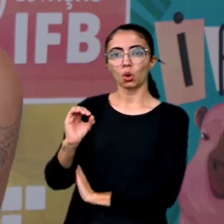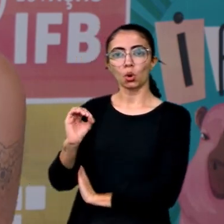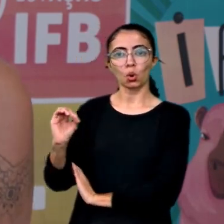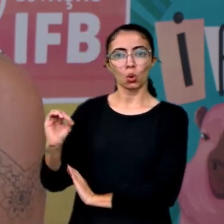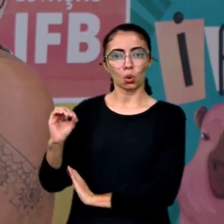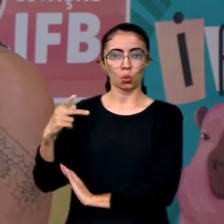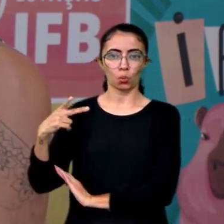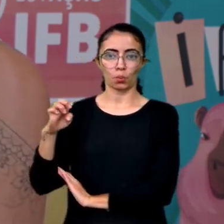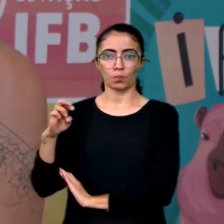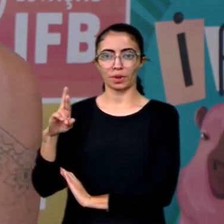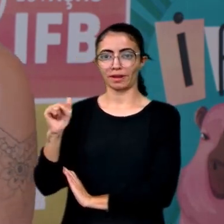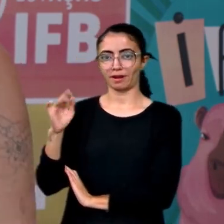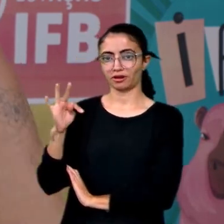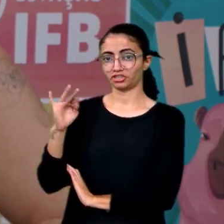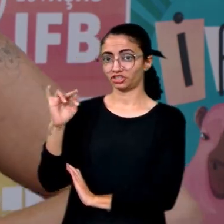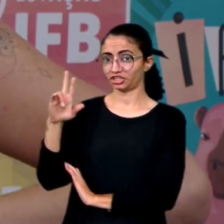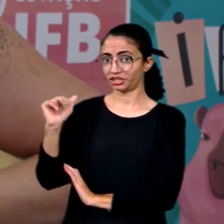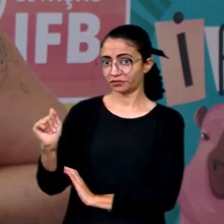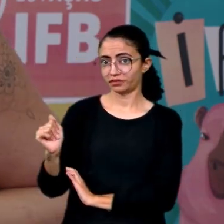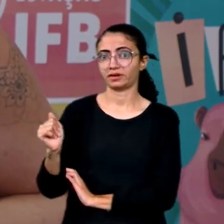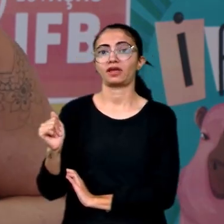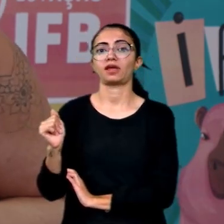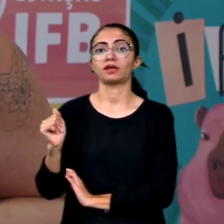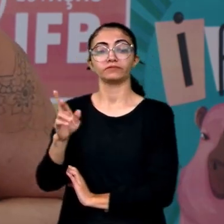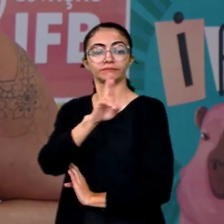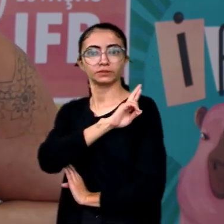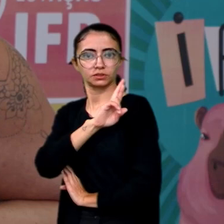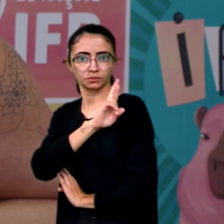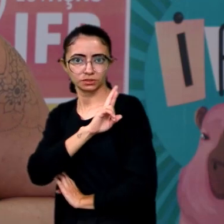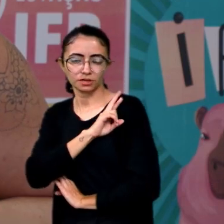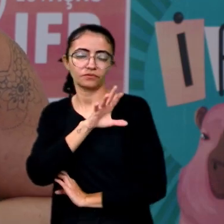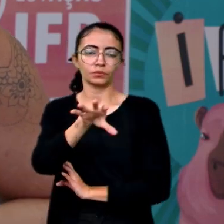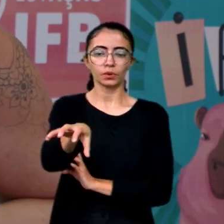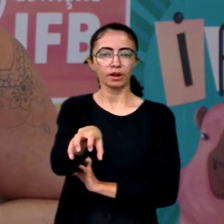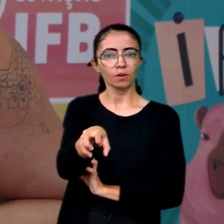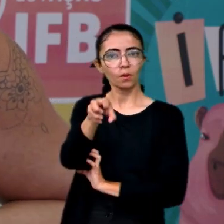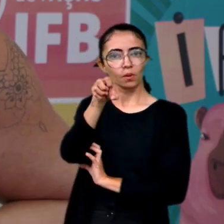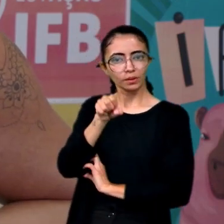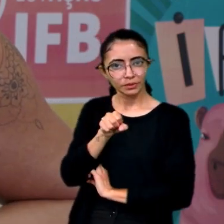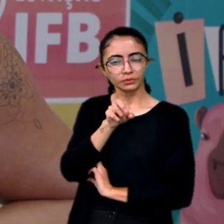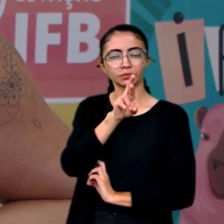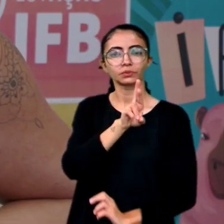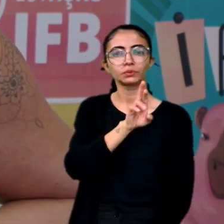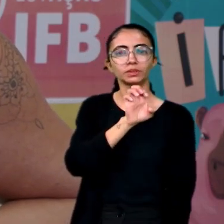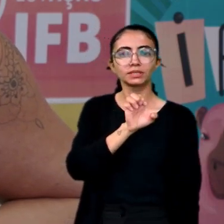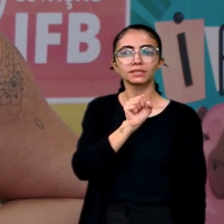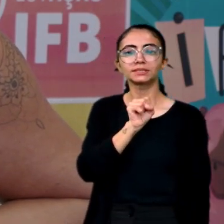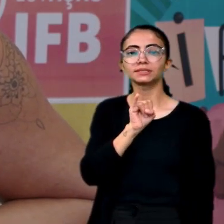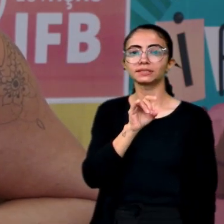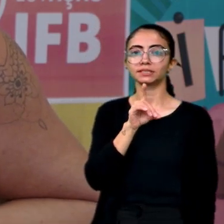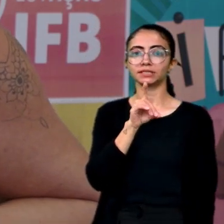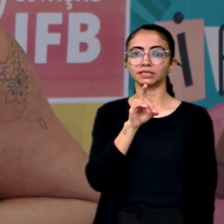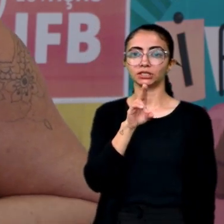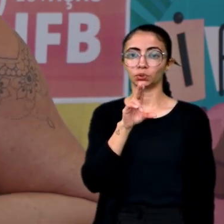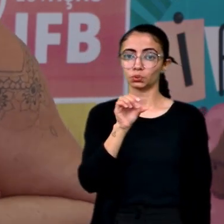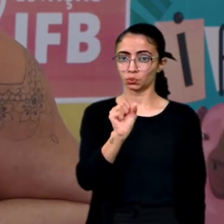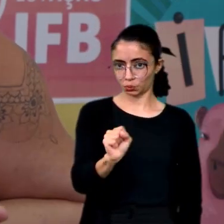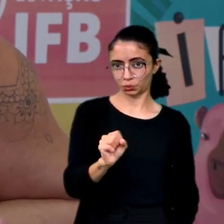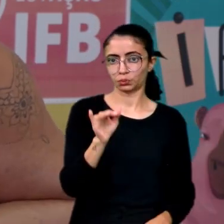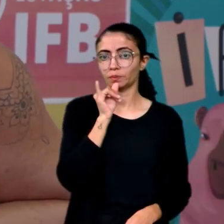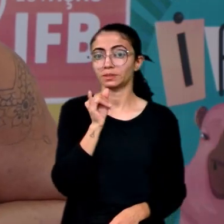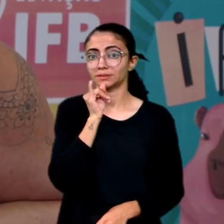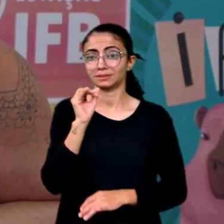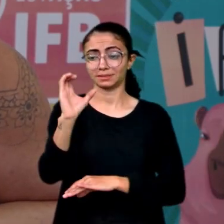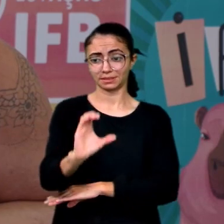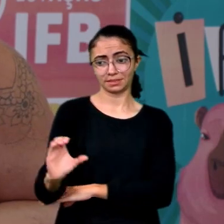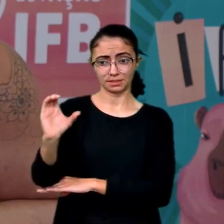do resíduo. Então, lá, vamos supor, por exemplo, tem 8 quadras lá da Ceilândia que os moradores, o SLU não passa